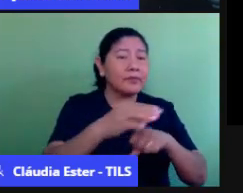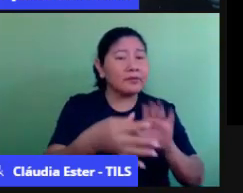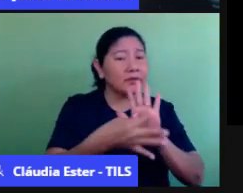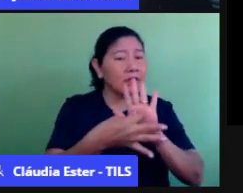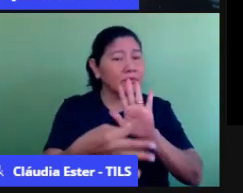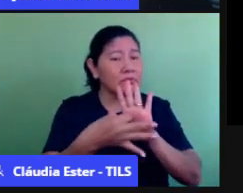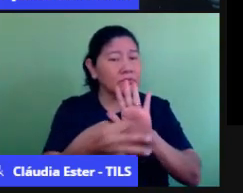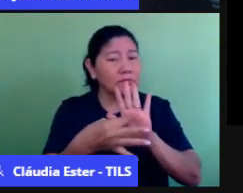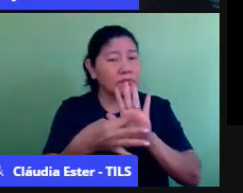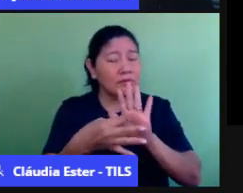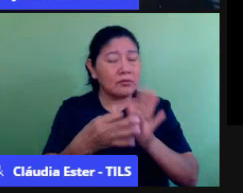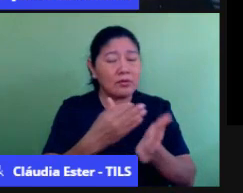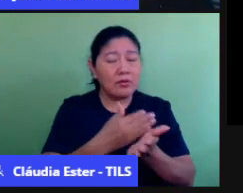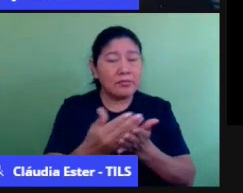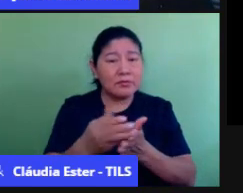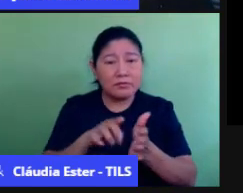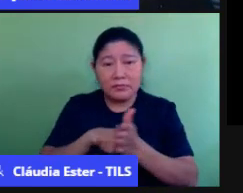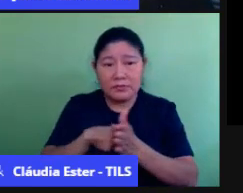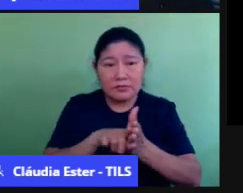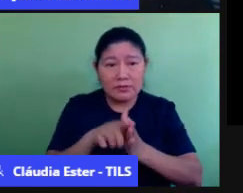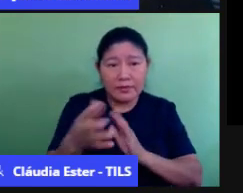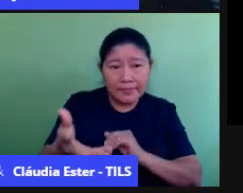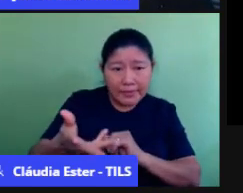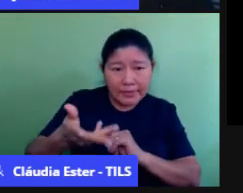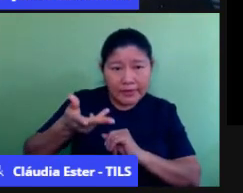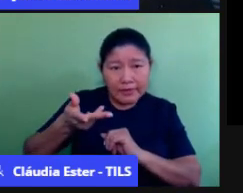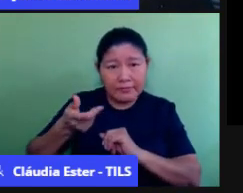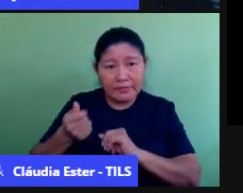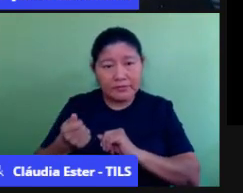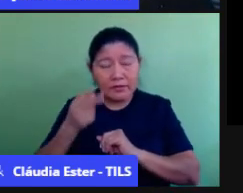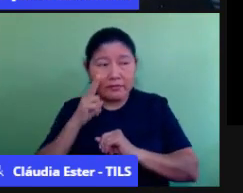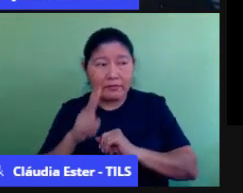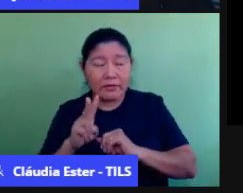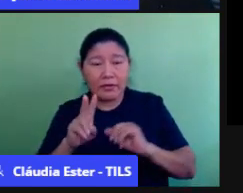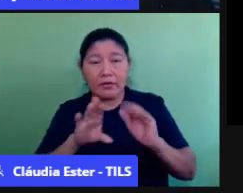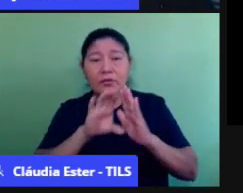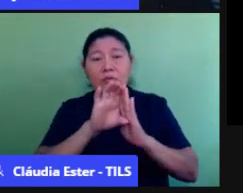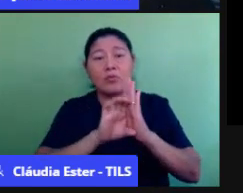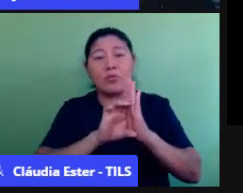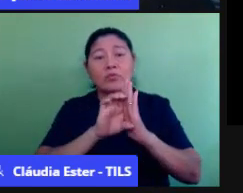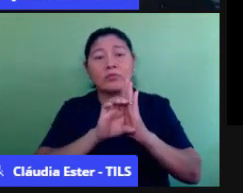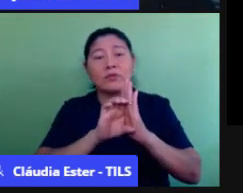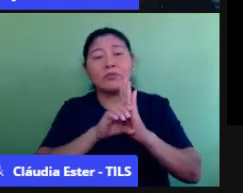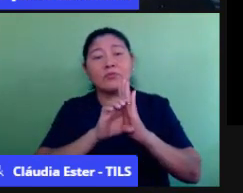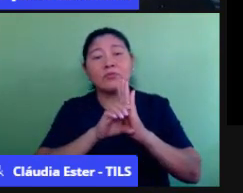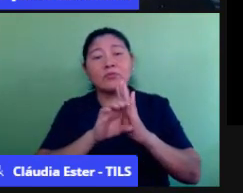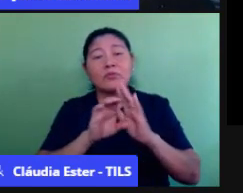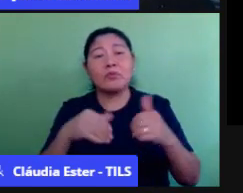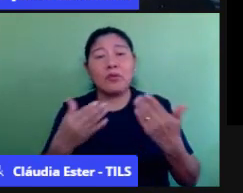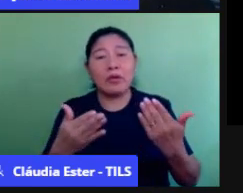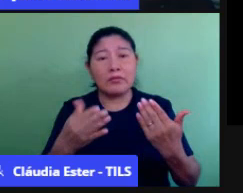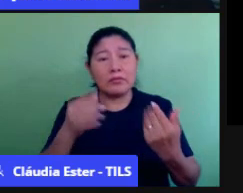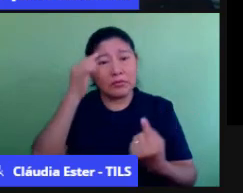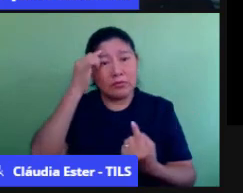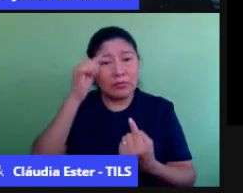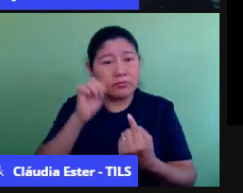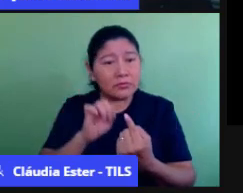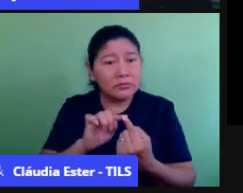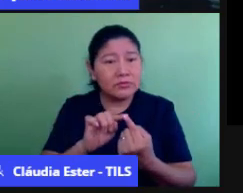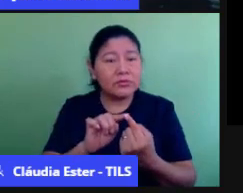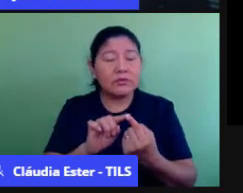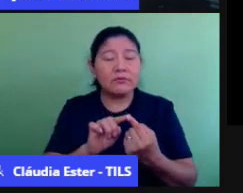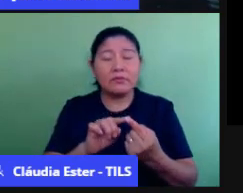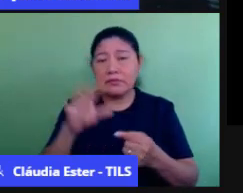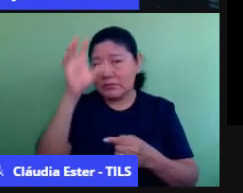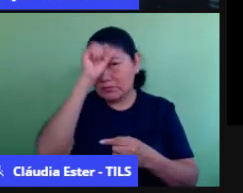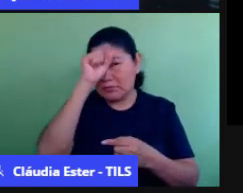as habilidades, né, para ver quais são os conteúdos e quais os nossos objetos de conhecimento a ser trabalhado.